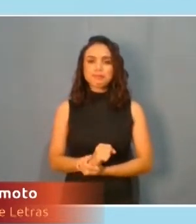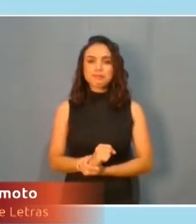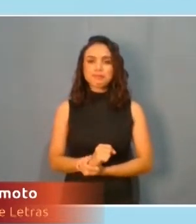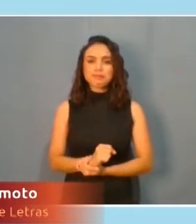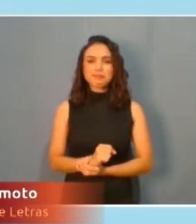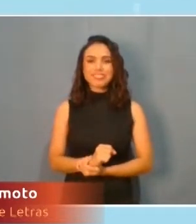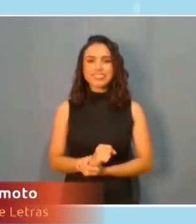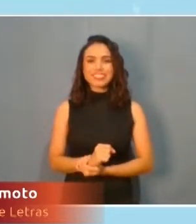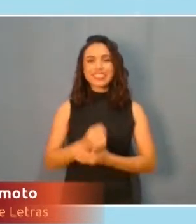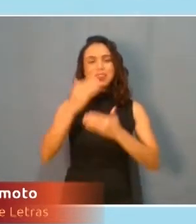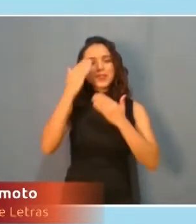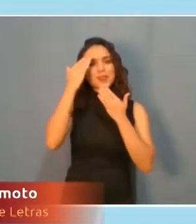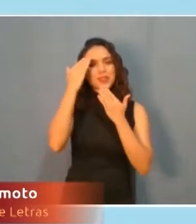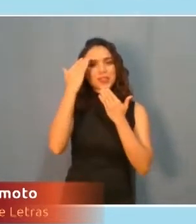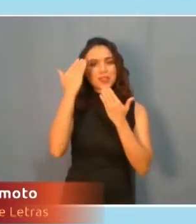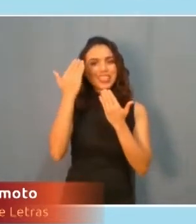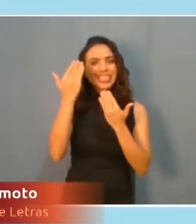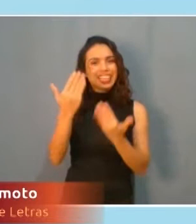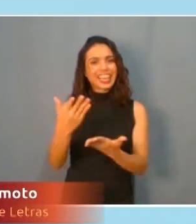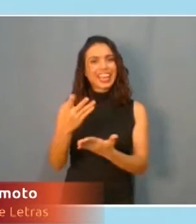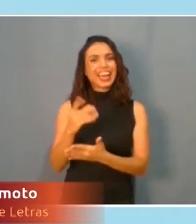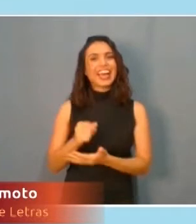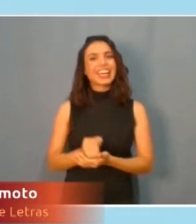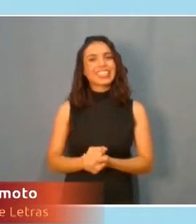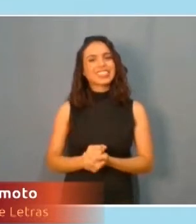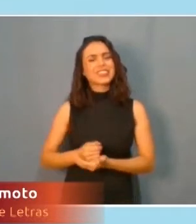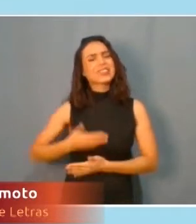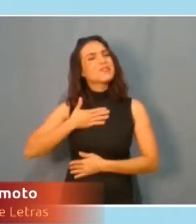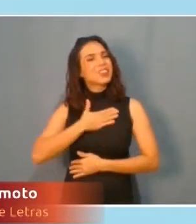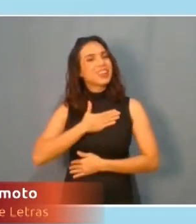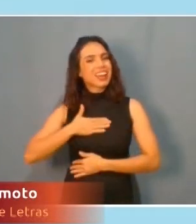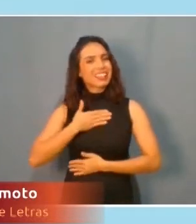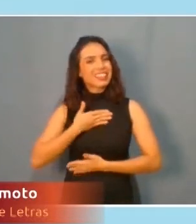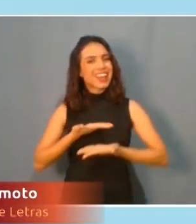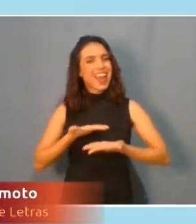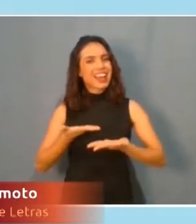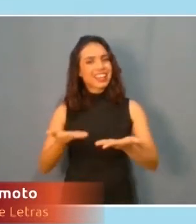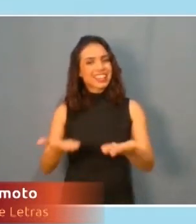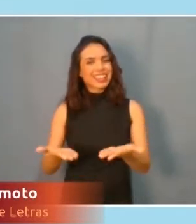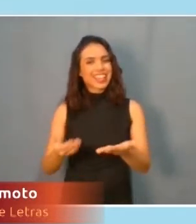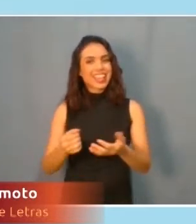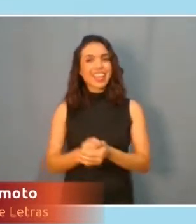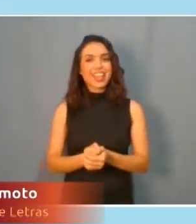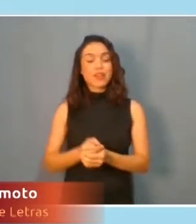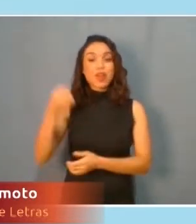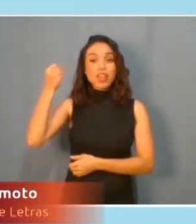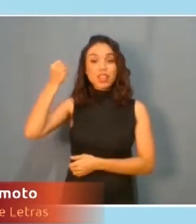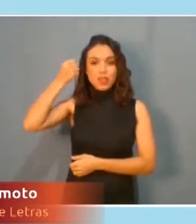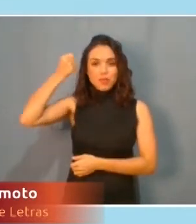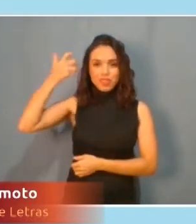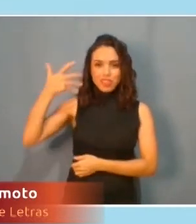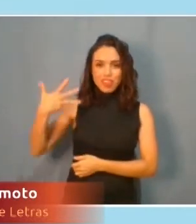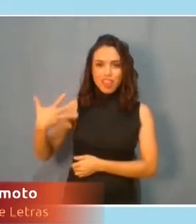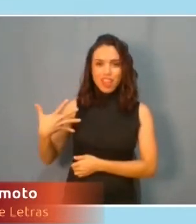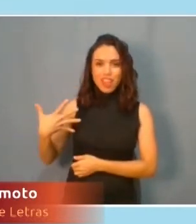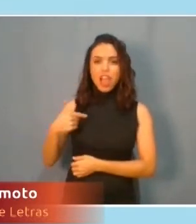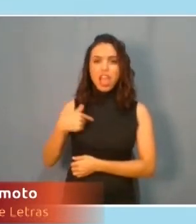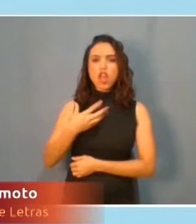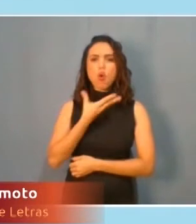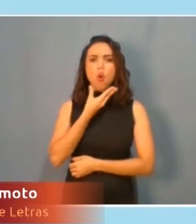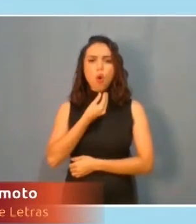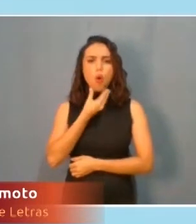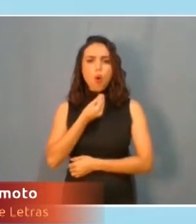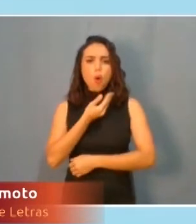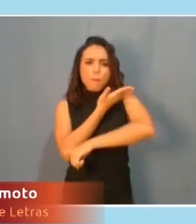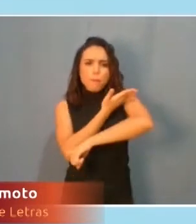Muito obrigado, Camila. É um prazer estar com vocês. Deixa eu fazer a minha descrição. Eu sou homem,